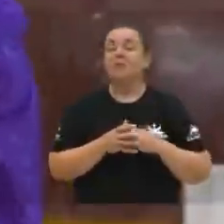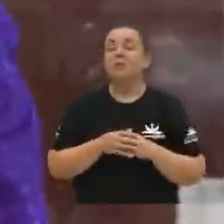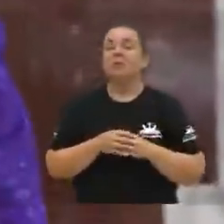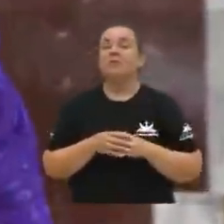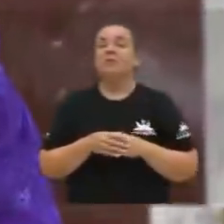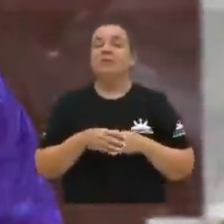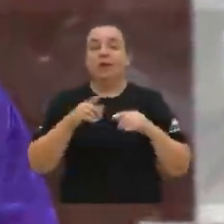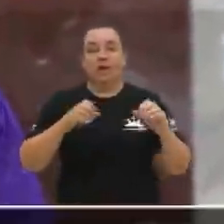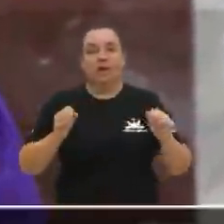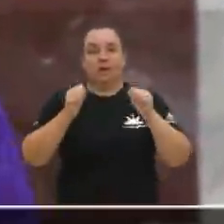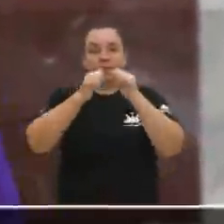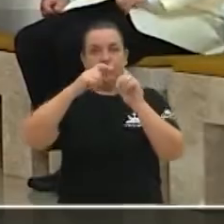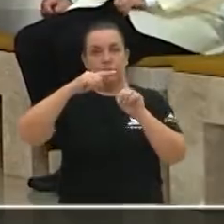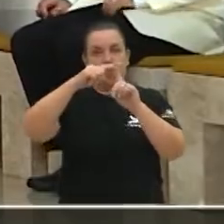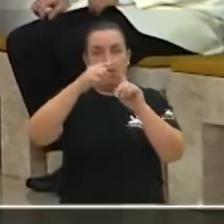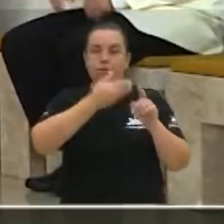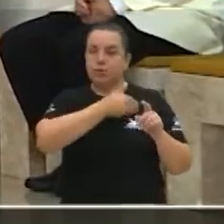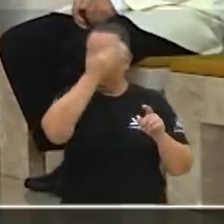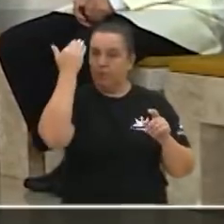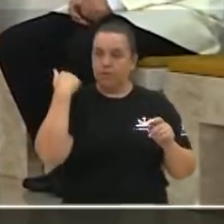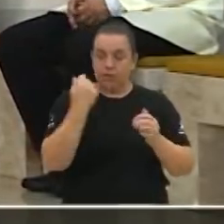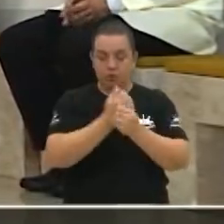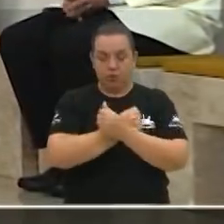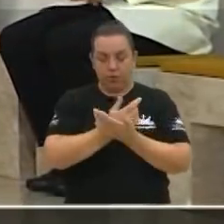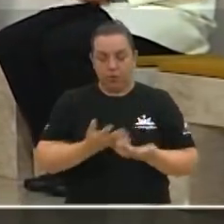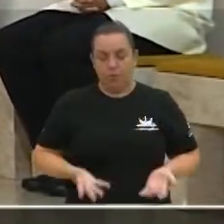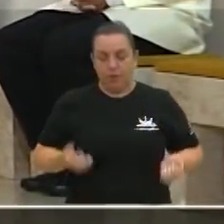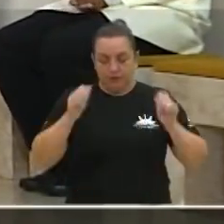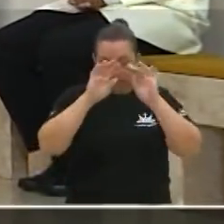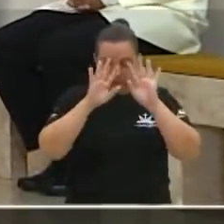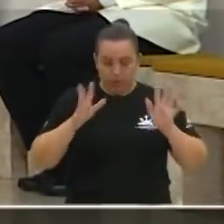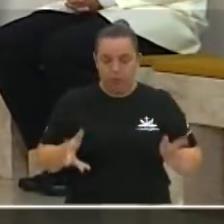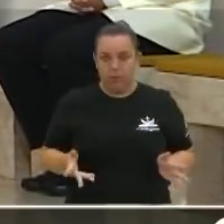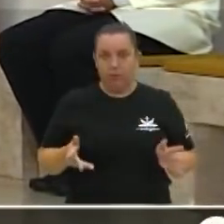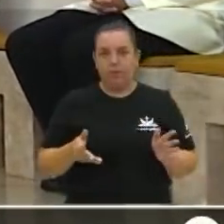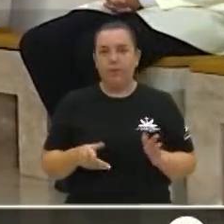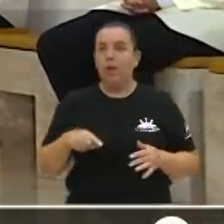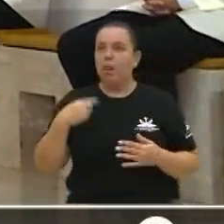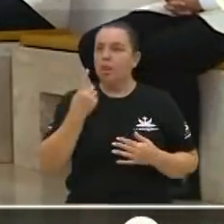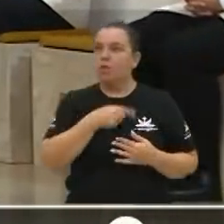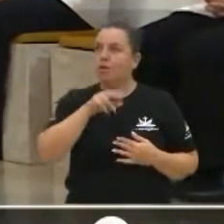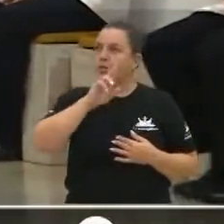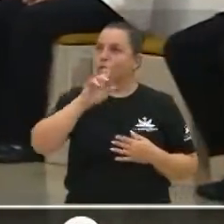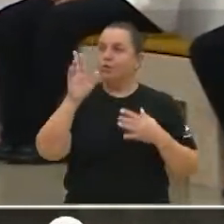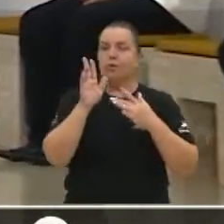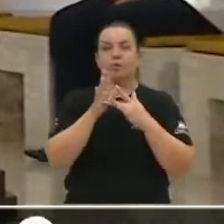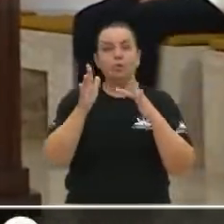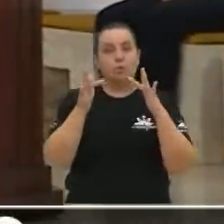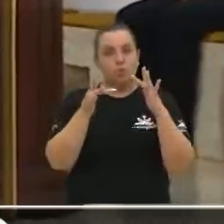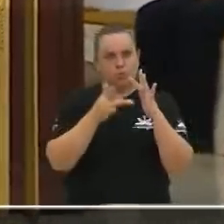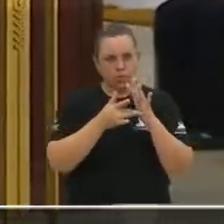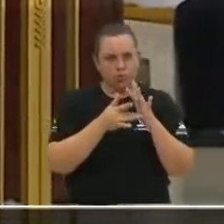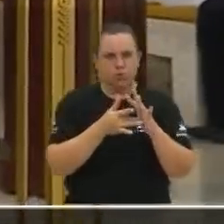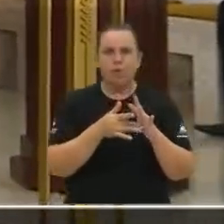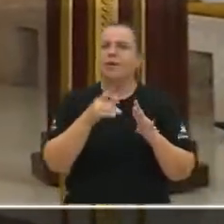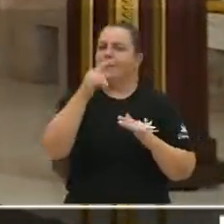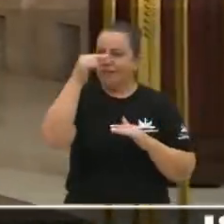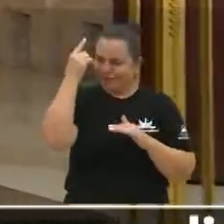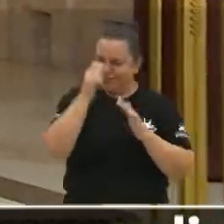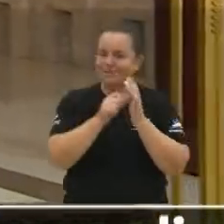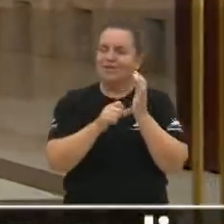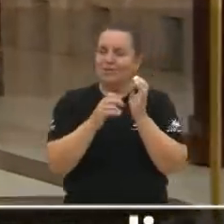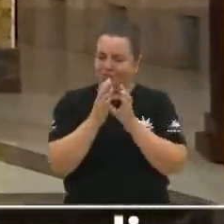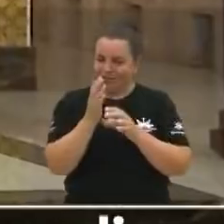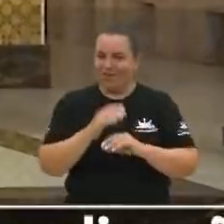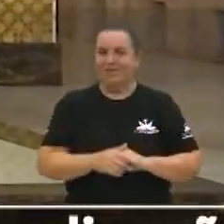Olá neste Santuário de Nossa Senhora de Guadalupe o nosso senhor Jesus Cristo é que são